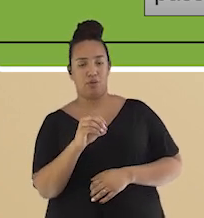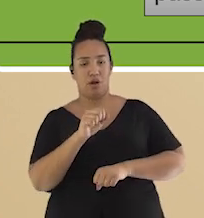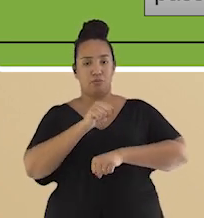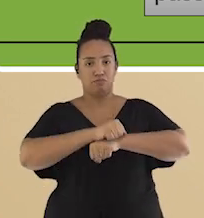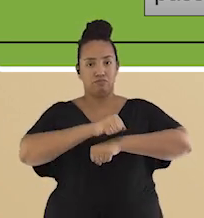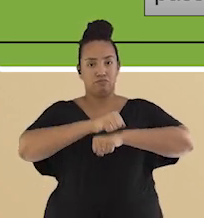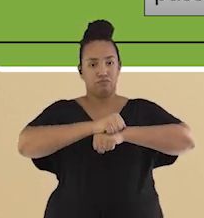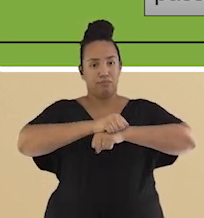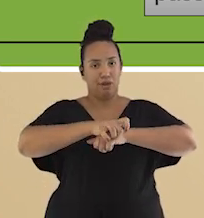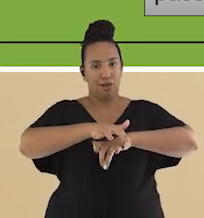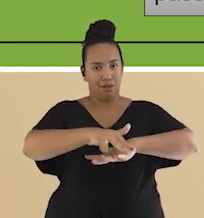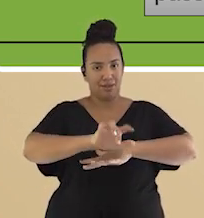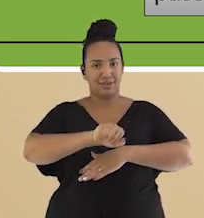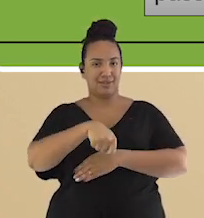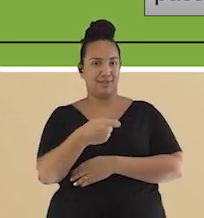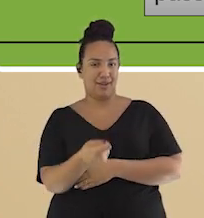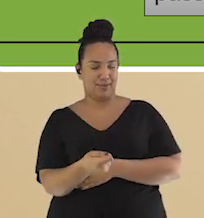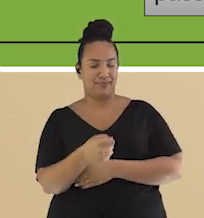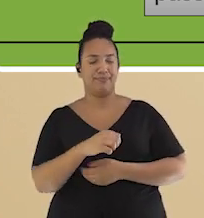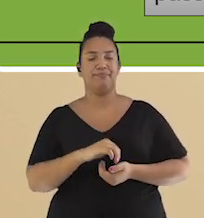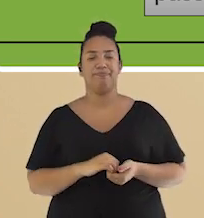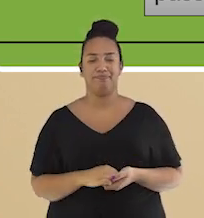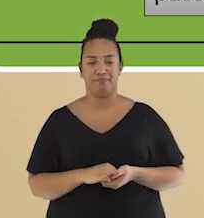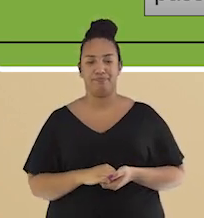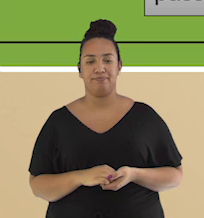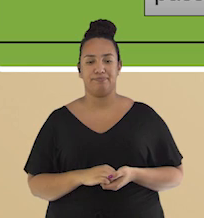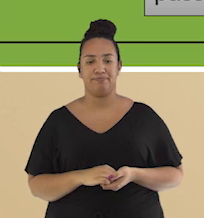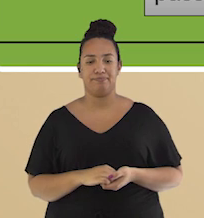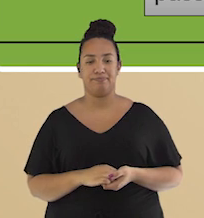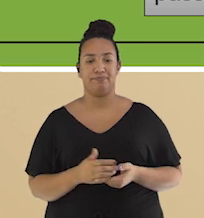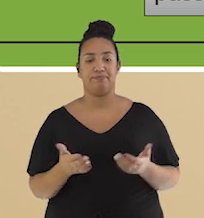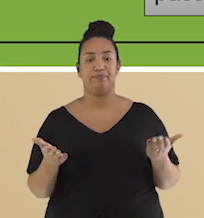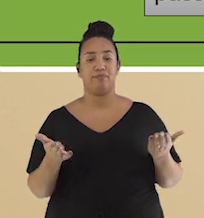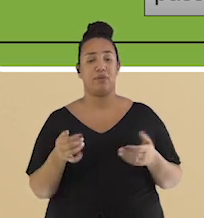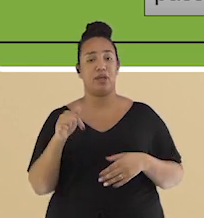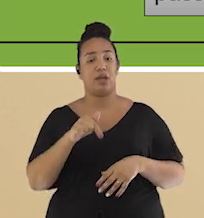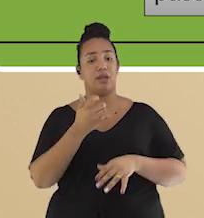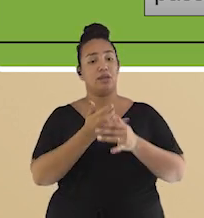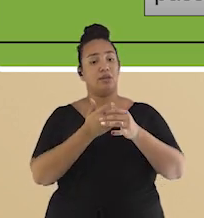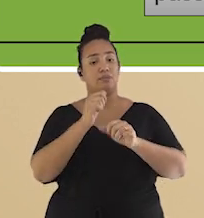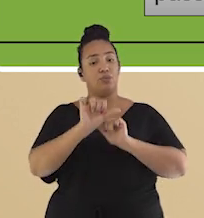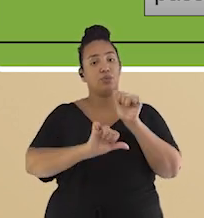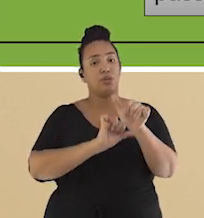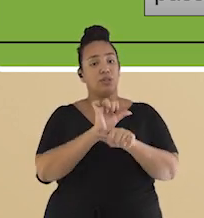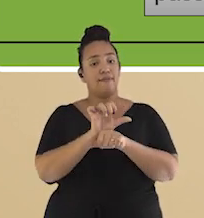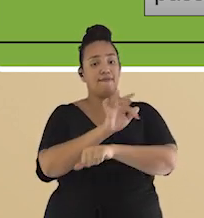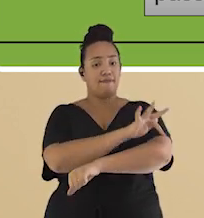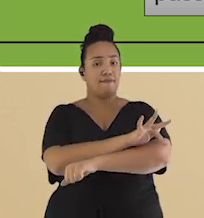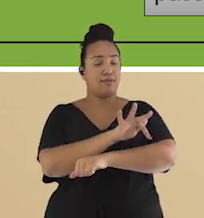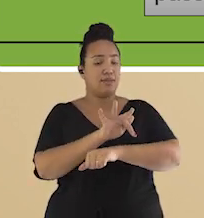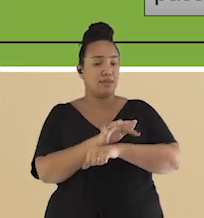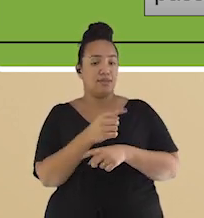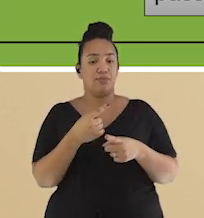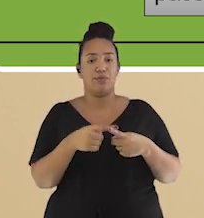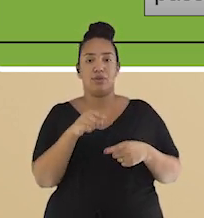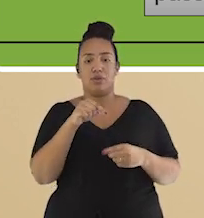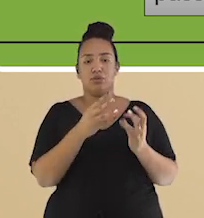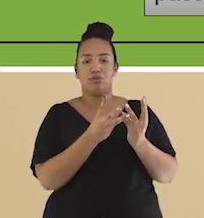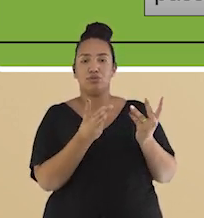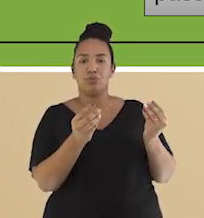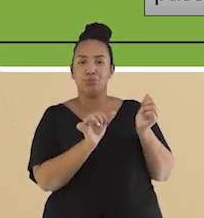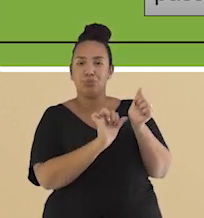transformação física. Já uma transformação física altera a aparência de uma